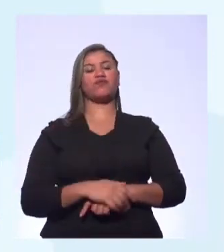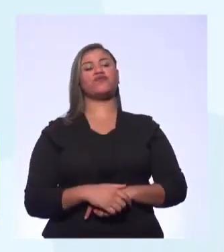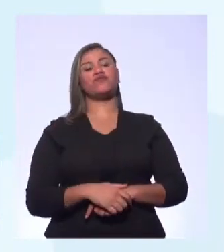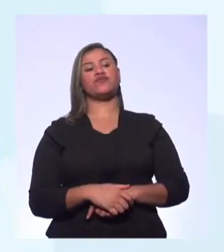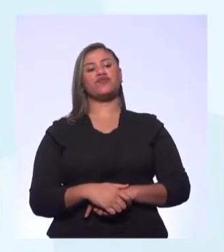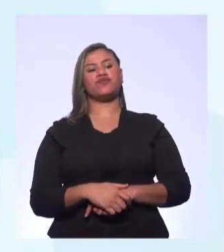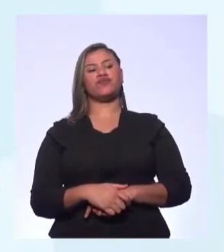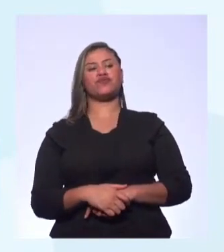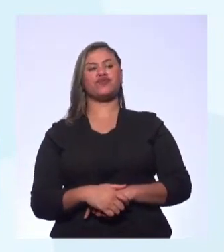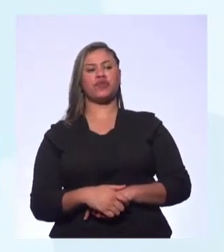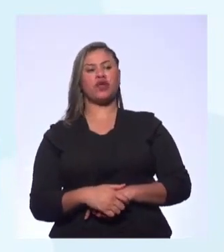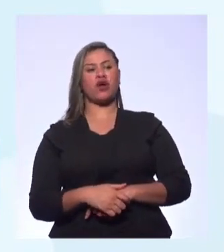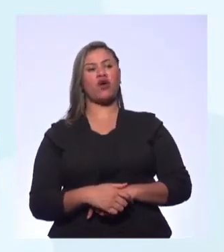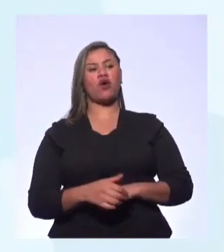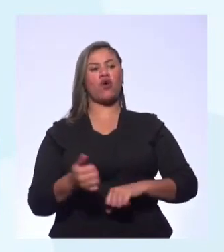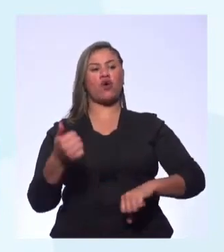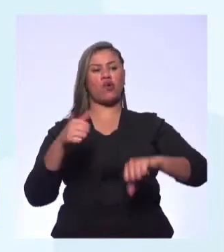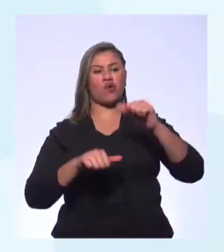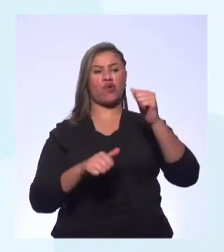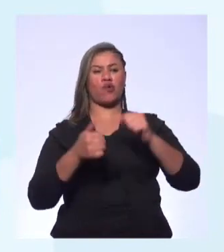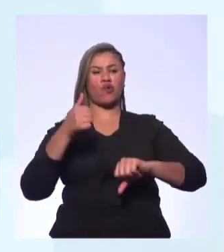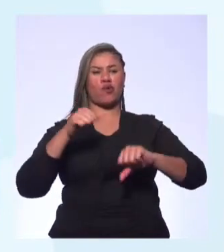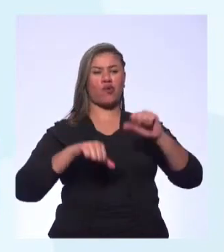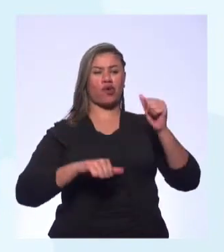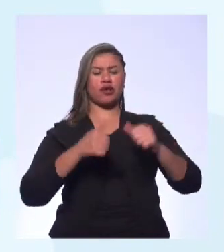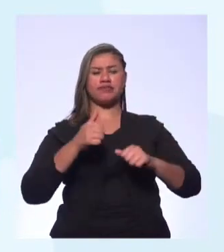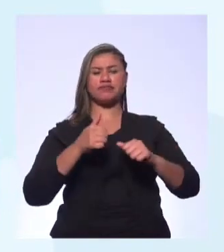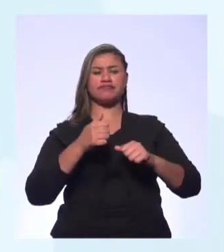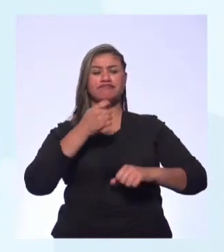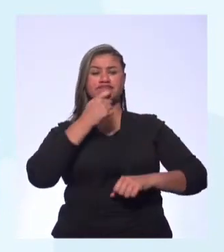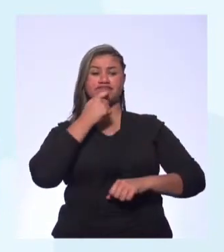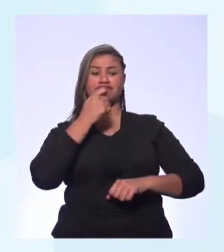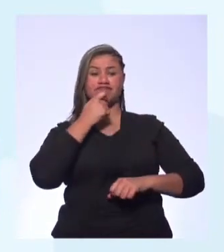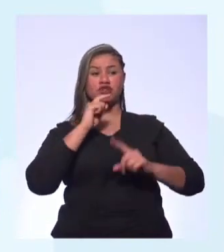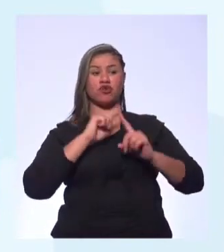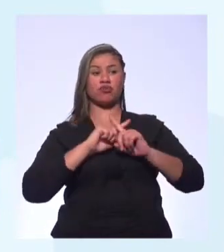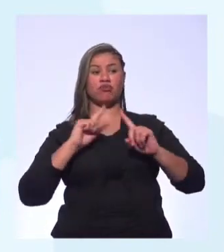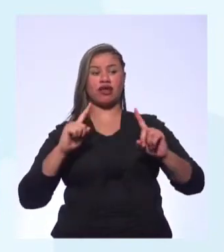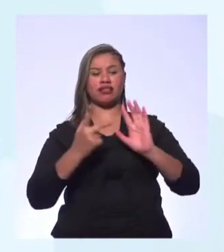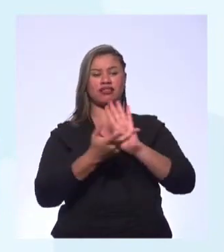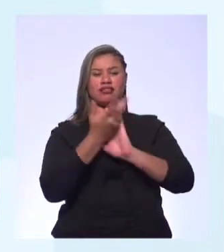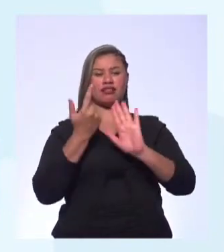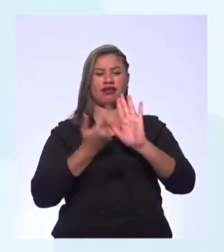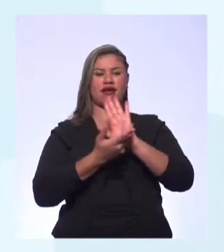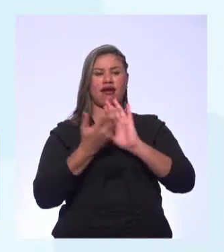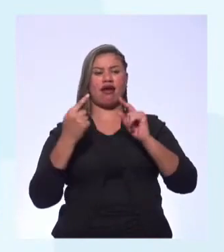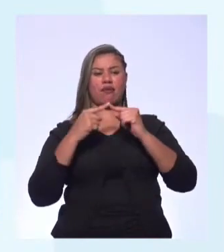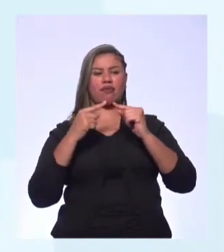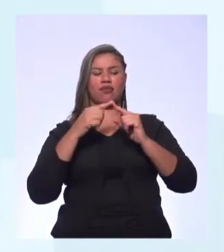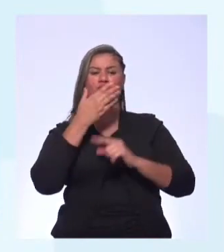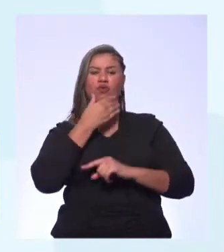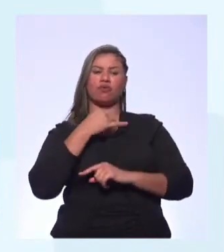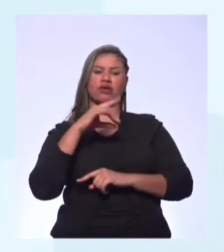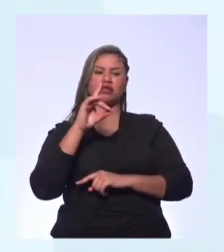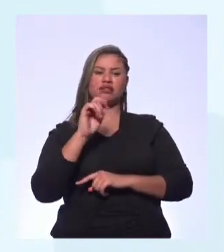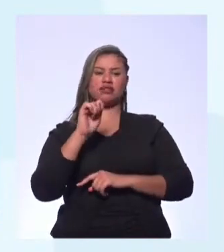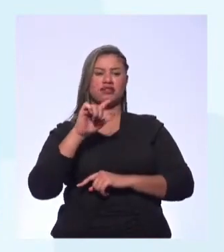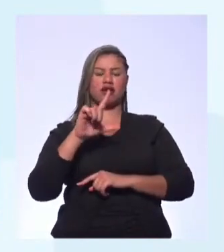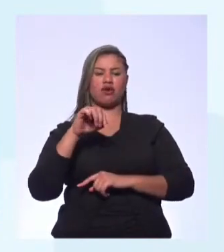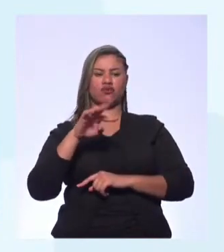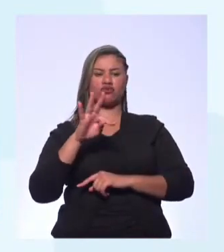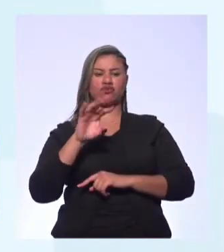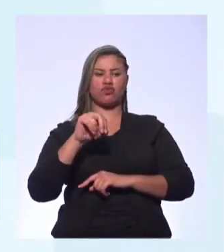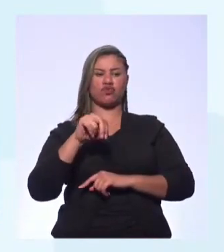No caso, eu não fiz a reação química, mas eu coloquei a simbologia, a representação conforme Dalton. Então, na reação química, o que vem